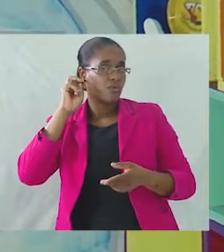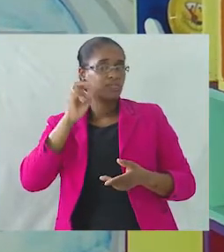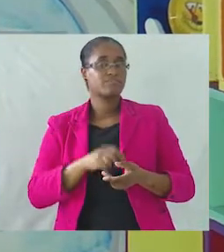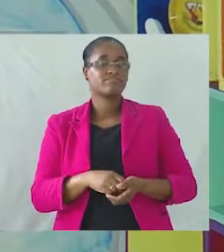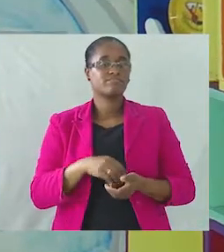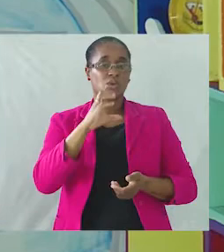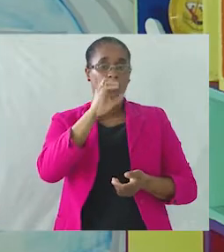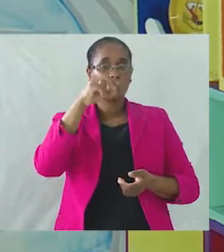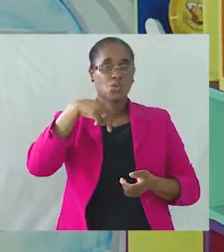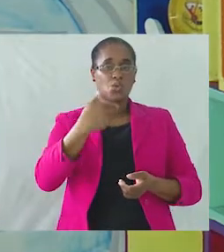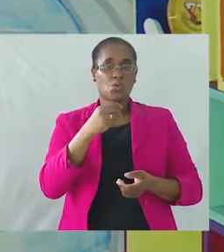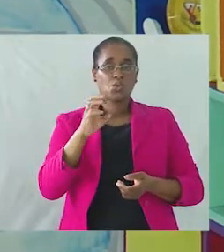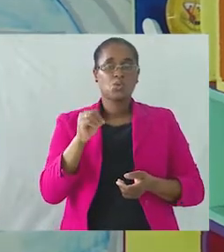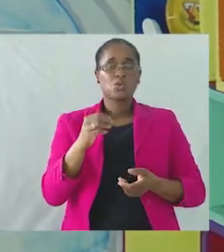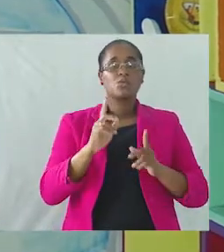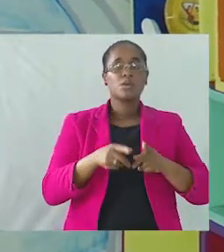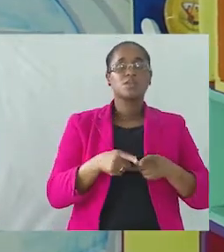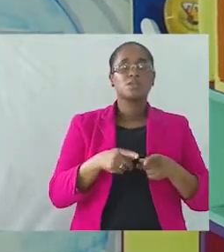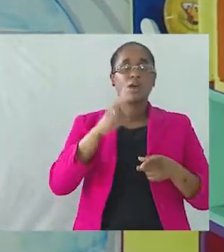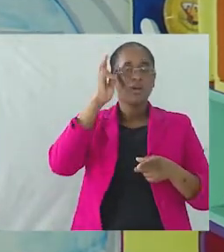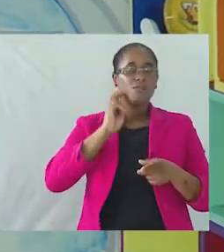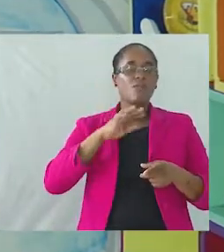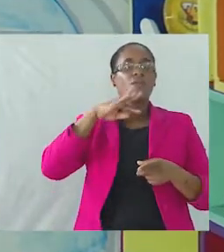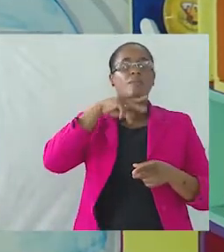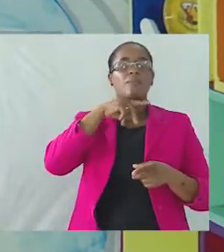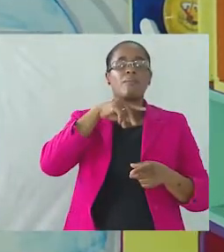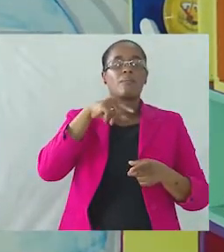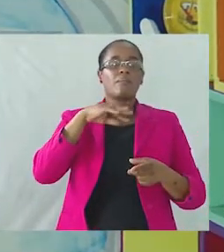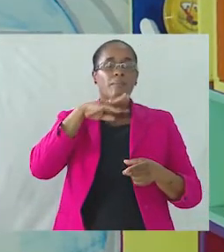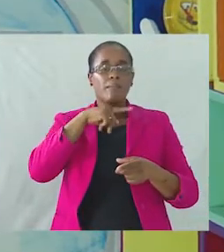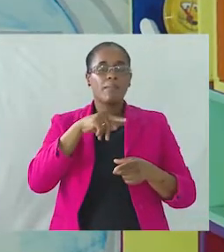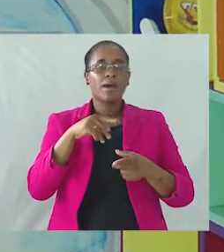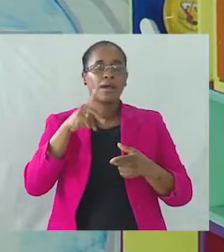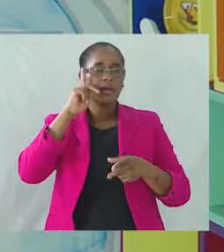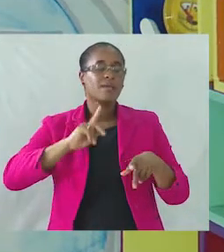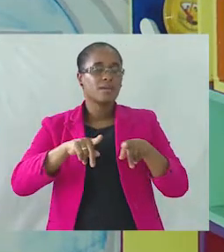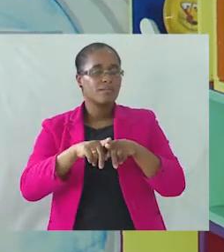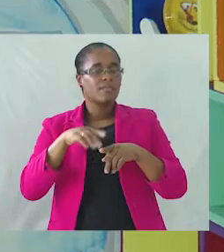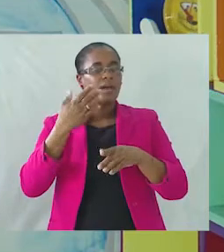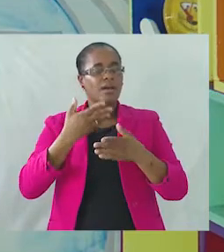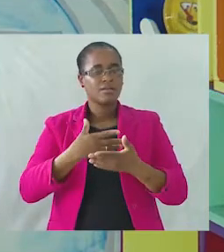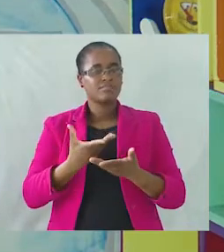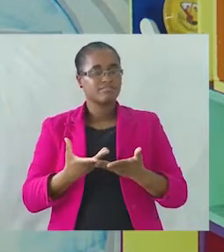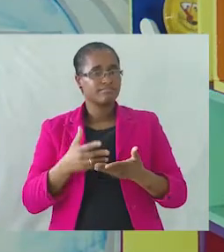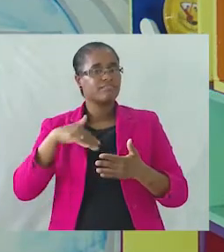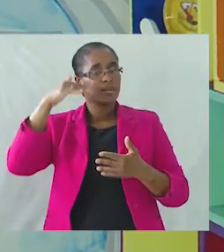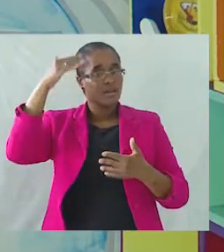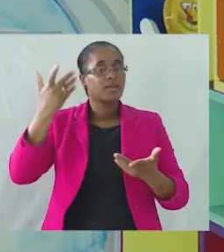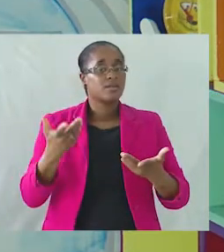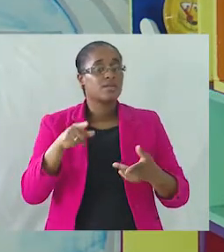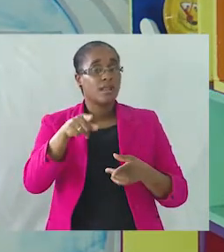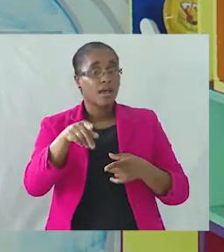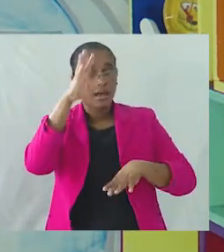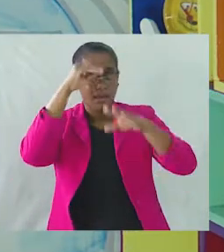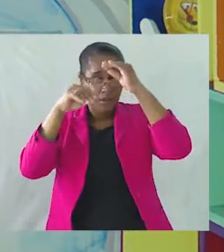partir da avó, da mãe, das irmãs mais velhas e a partir de lá aprendermos algumas coisas. Quase